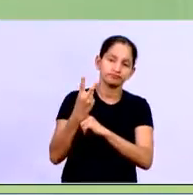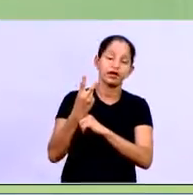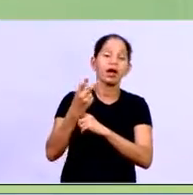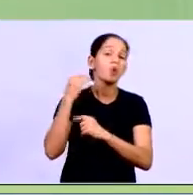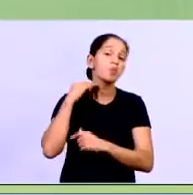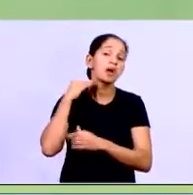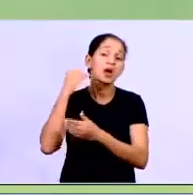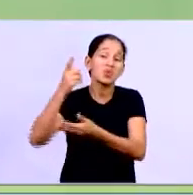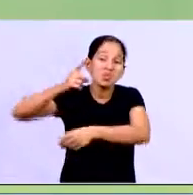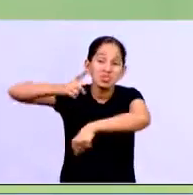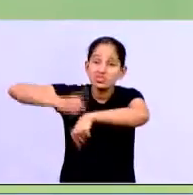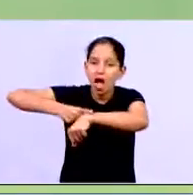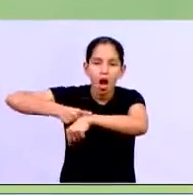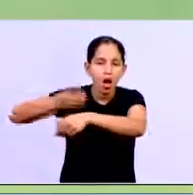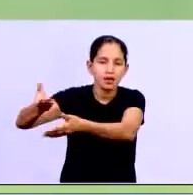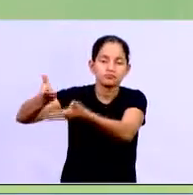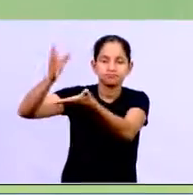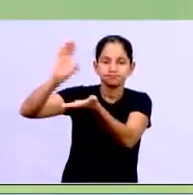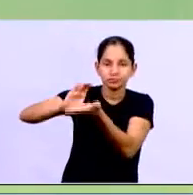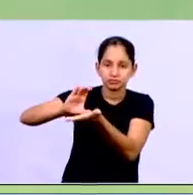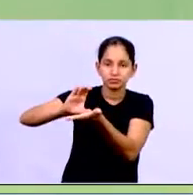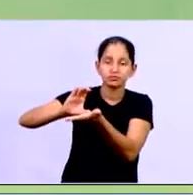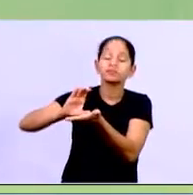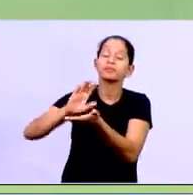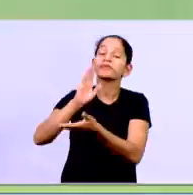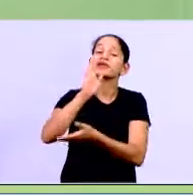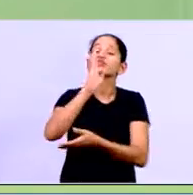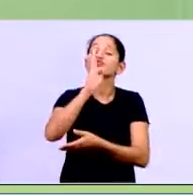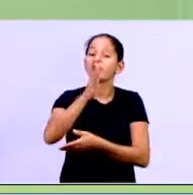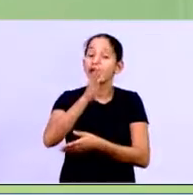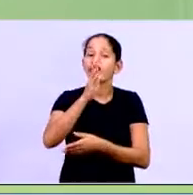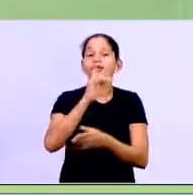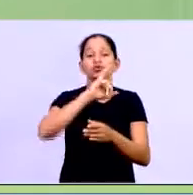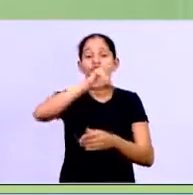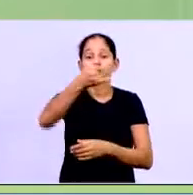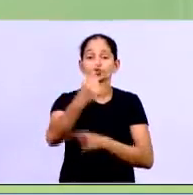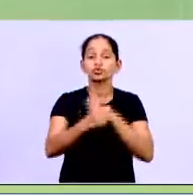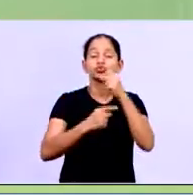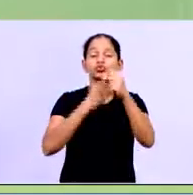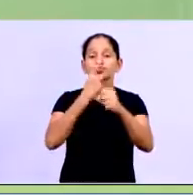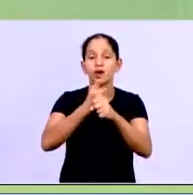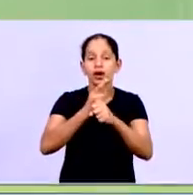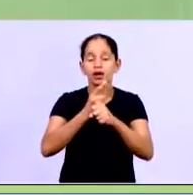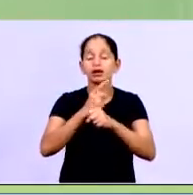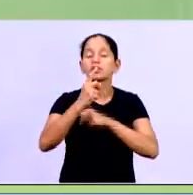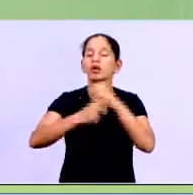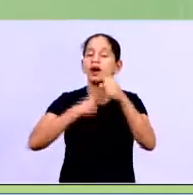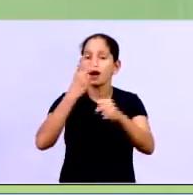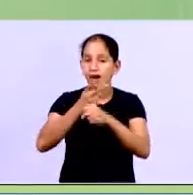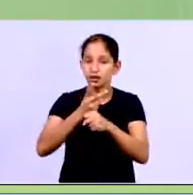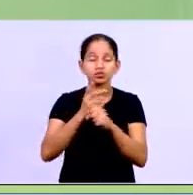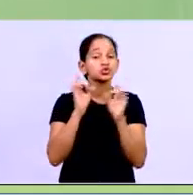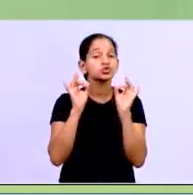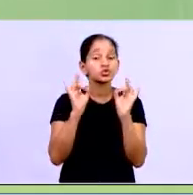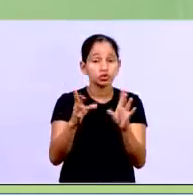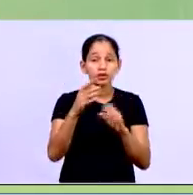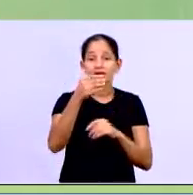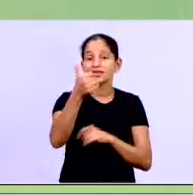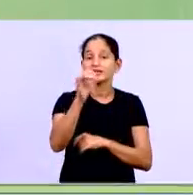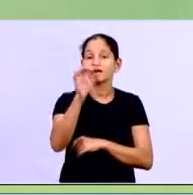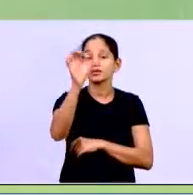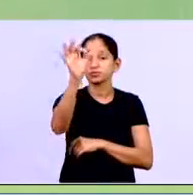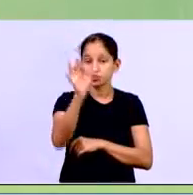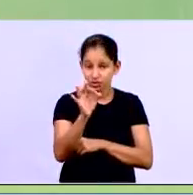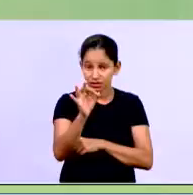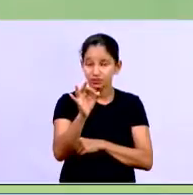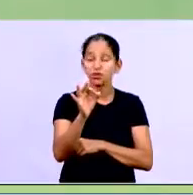ato, sabendo que os juros serão pagos anualmente, ok? E que a taxa de juros é de 10% ao